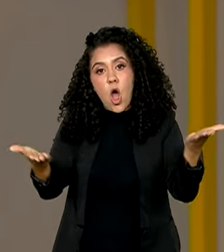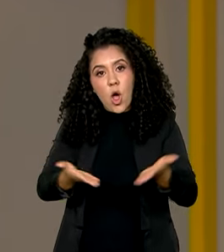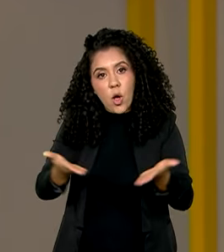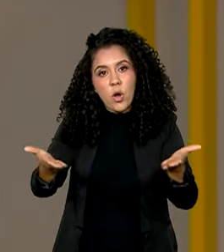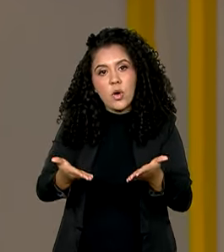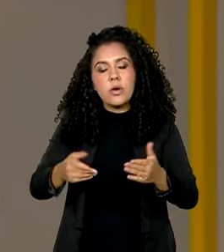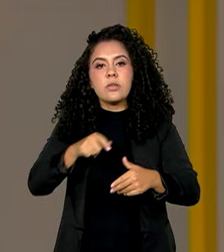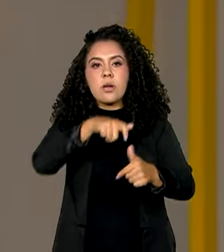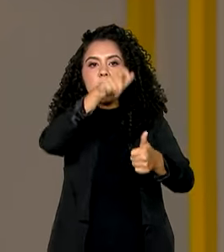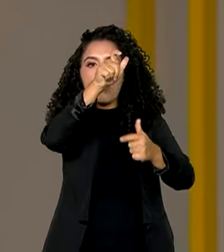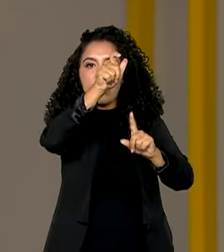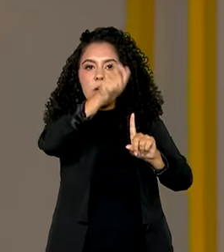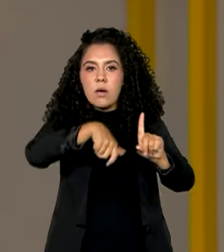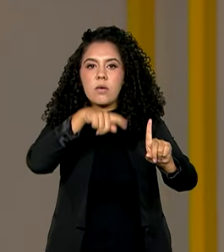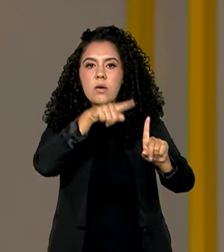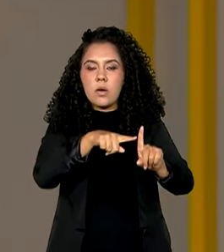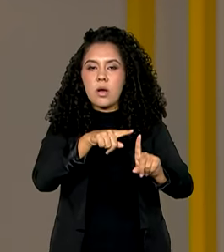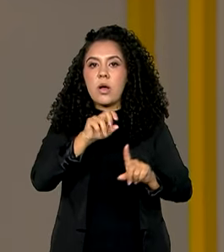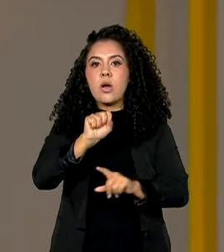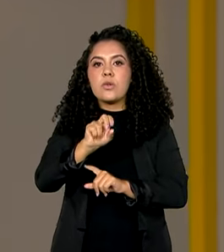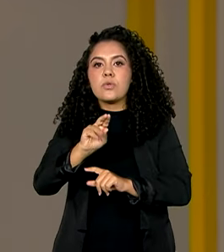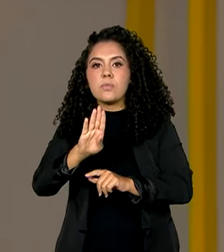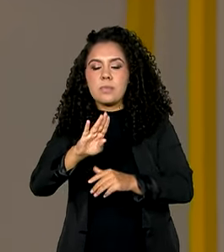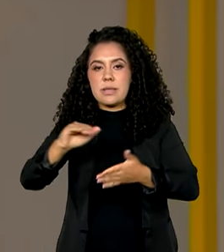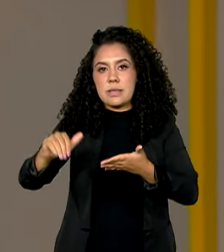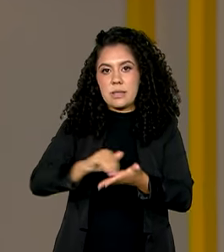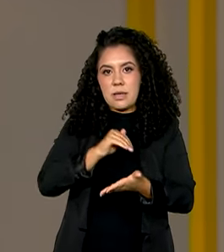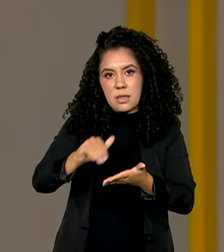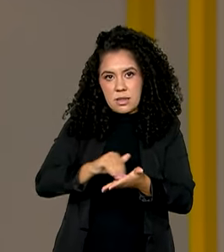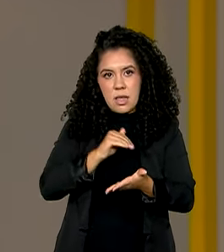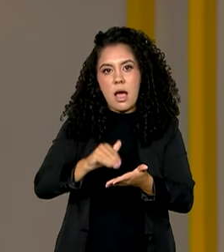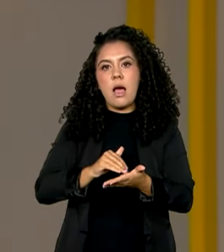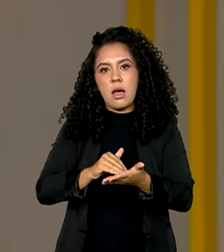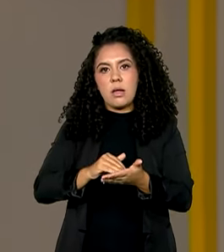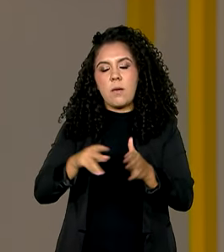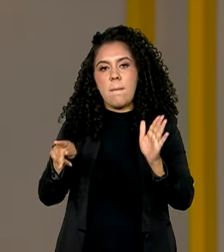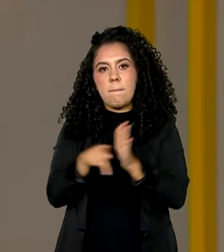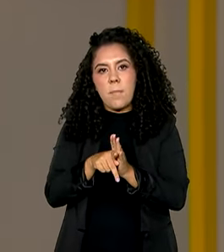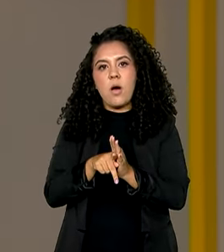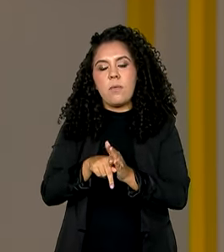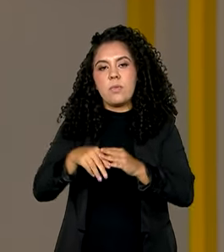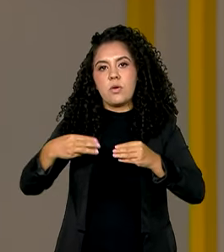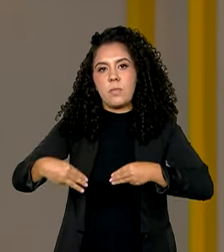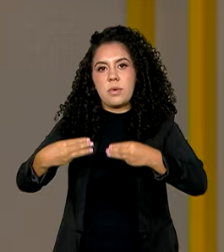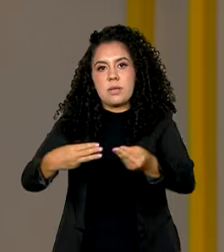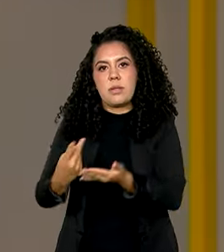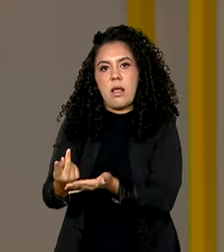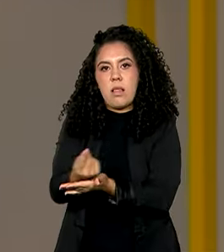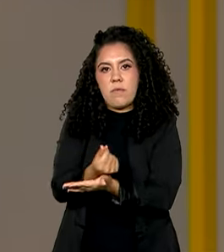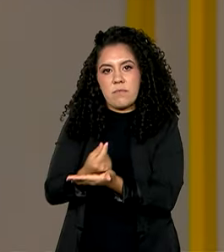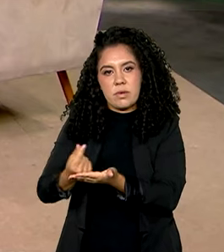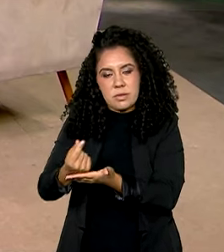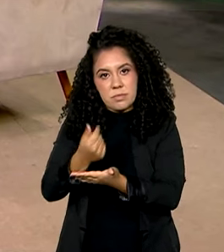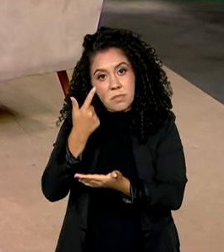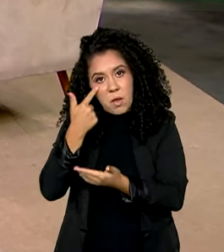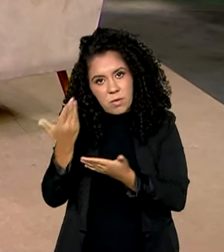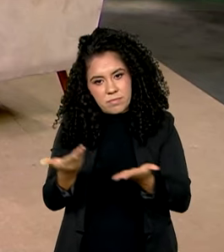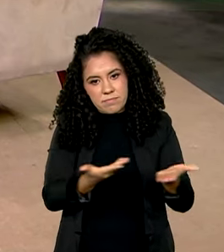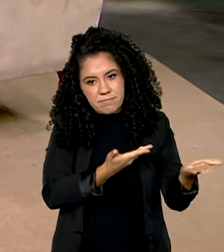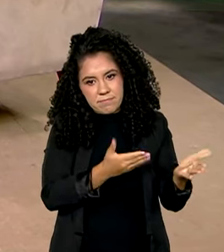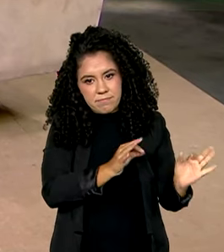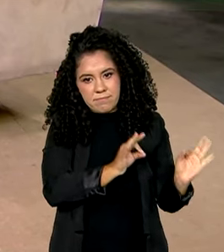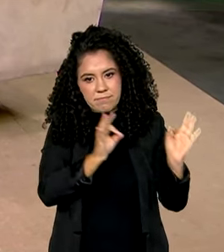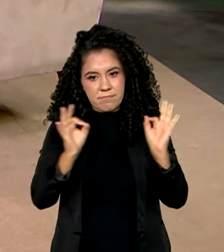a subsecretária de Reformas Estruturais do Ministério da Fazenda, Ana Maria Neto. Confira a seguir. Ana